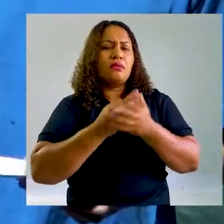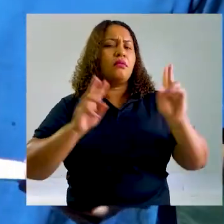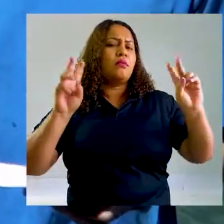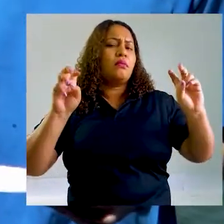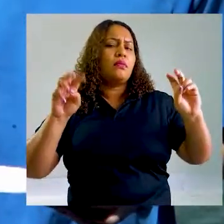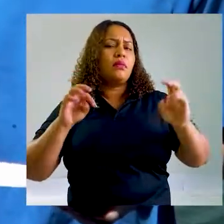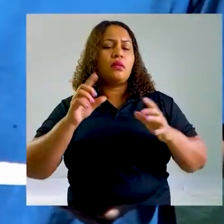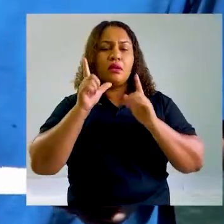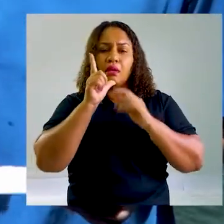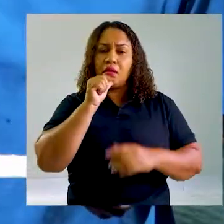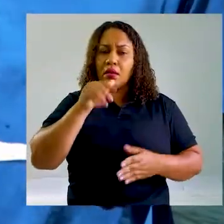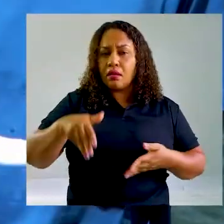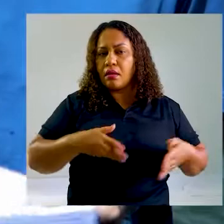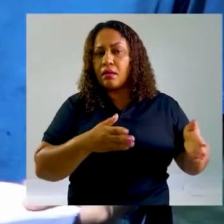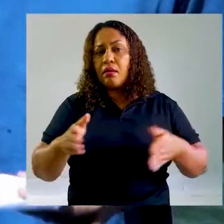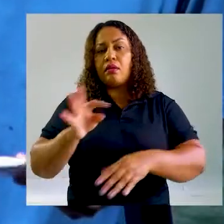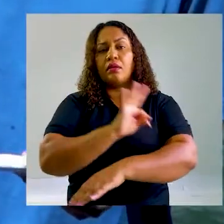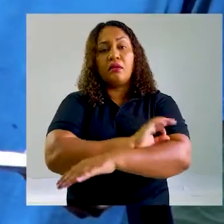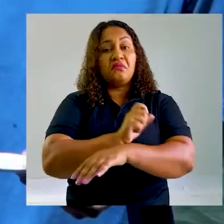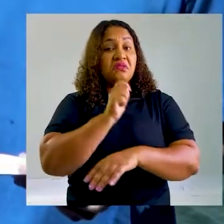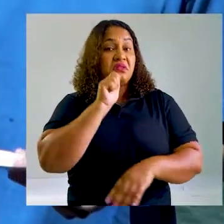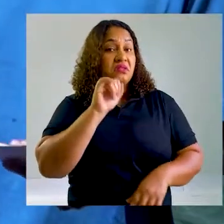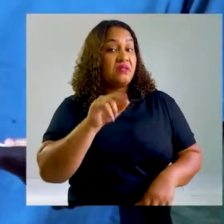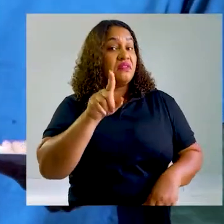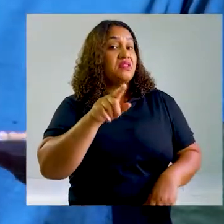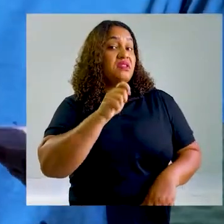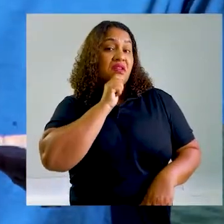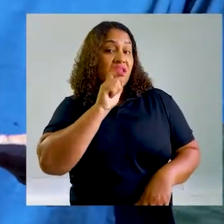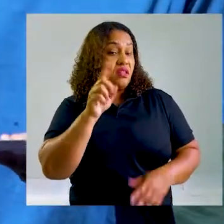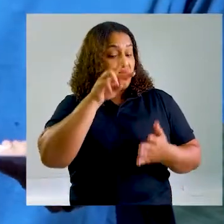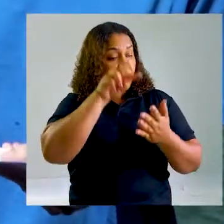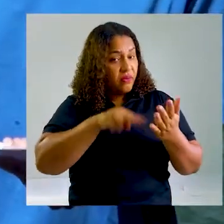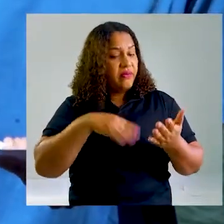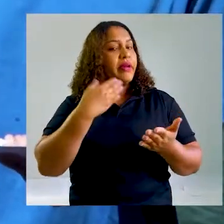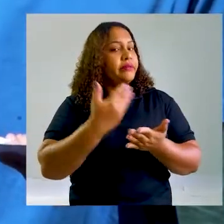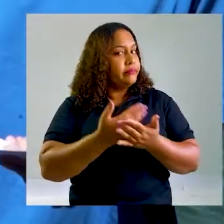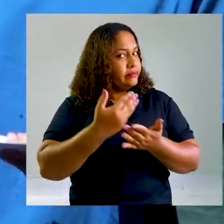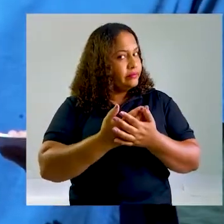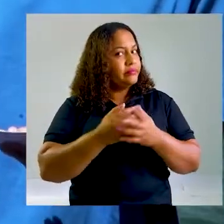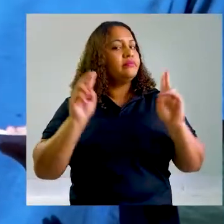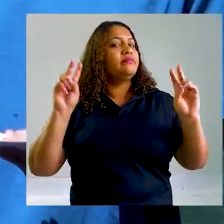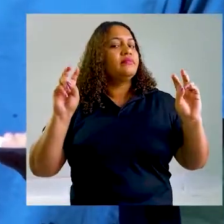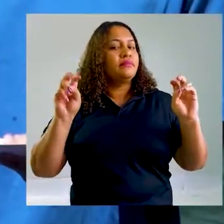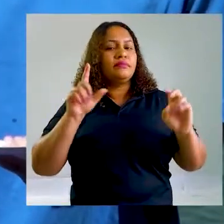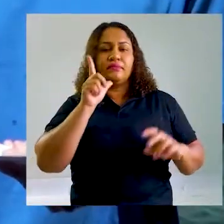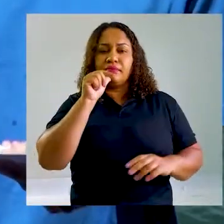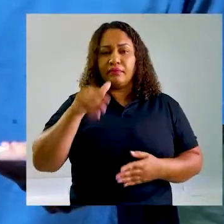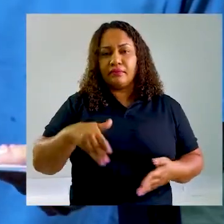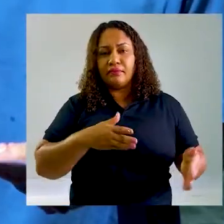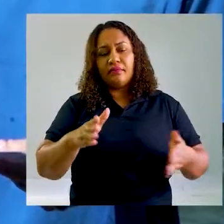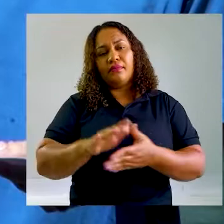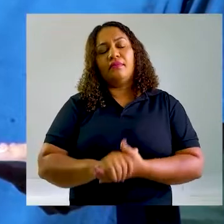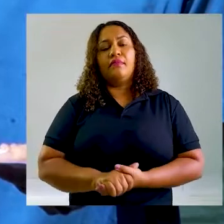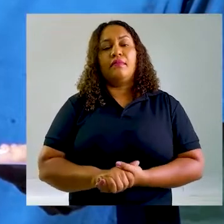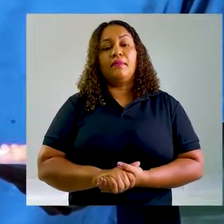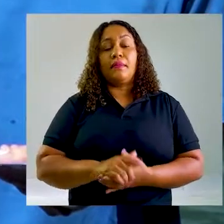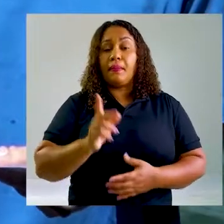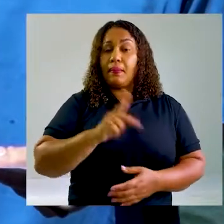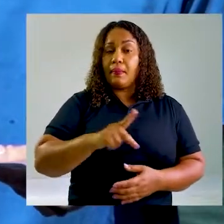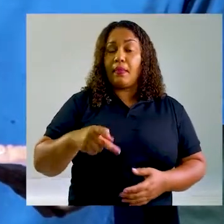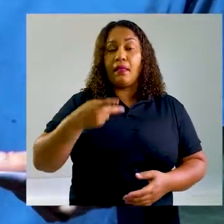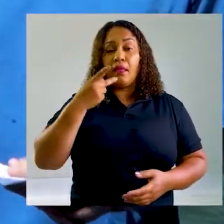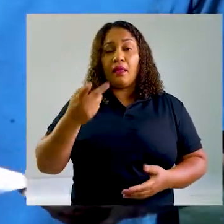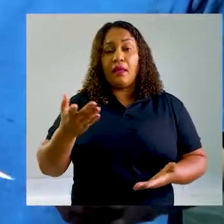Rio Tocantins que estão lá, né? Então você que ainda não leu, vá lá estudar um pouquinho sobre o Rio Tocantins. Muito bem. Professor,